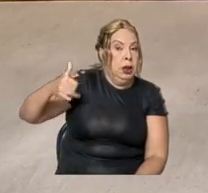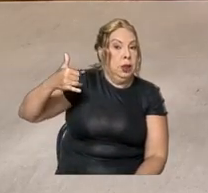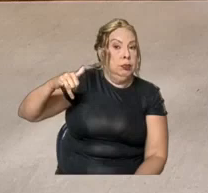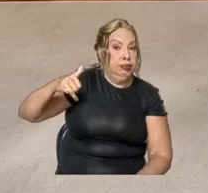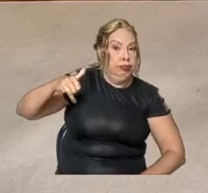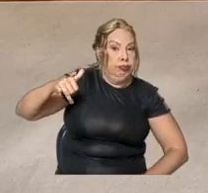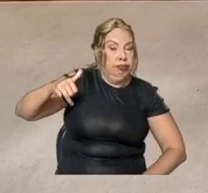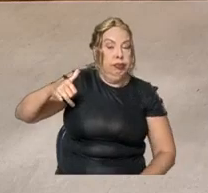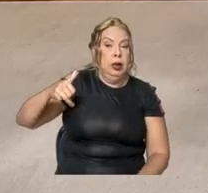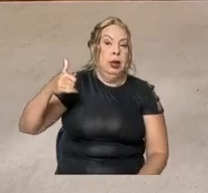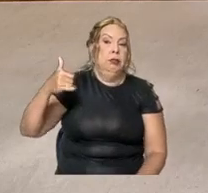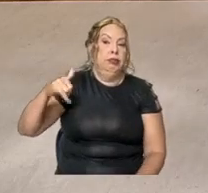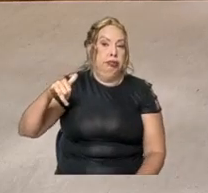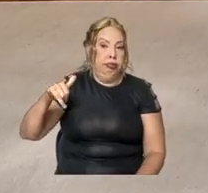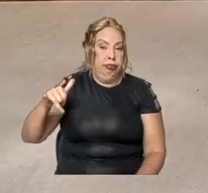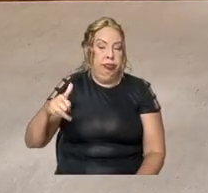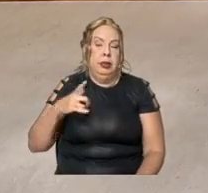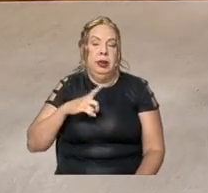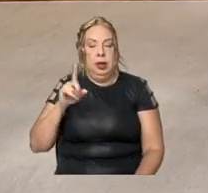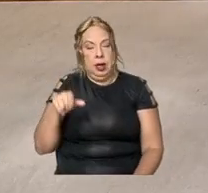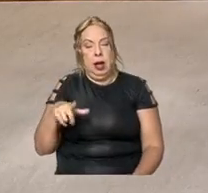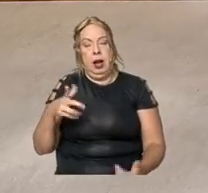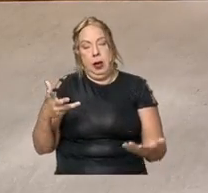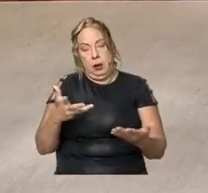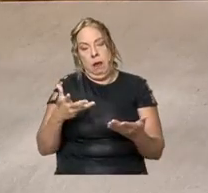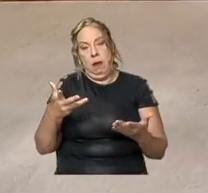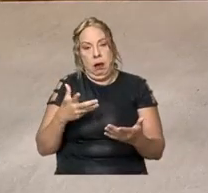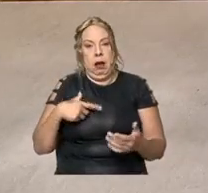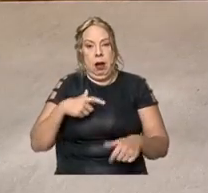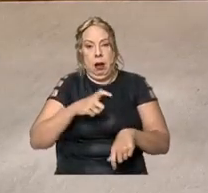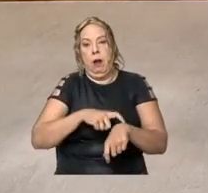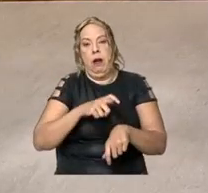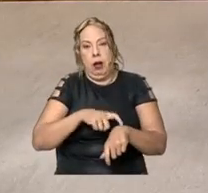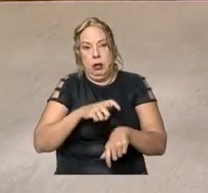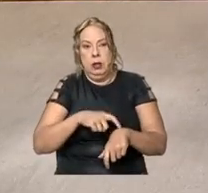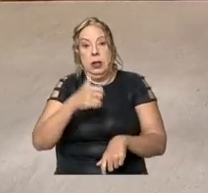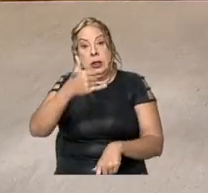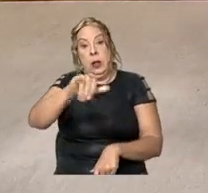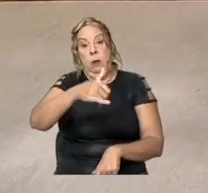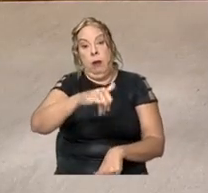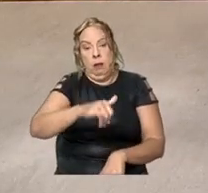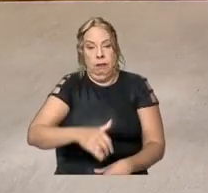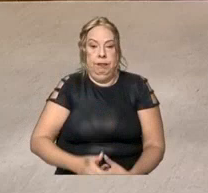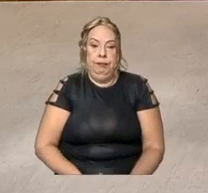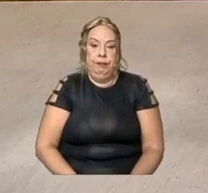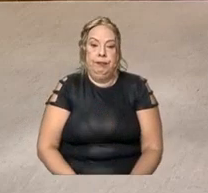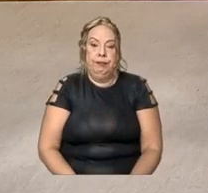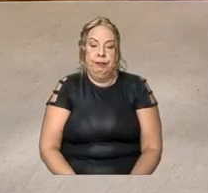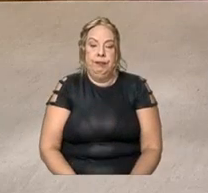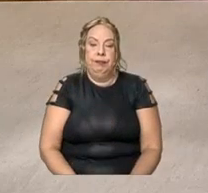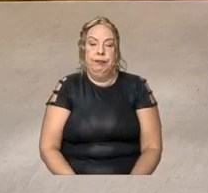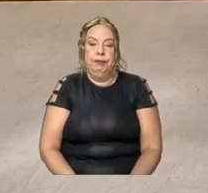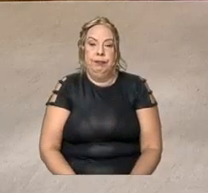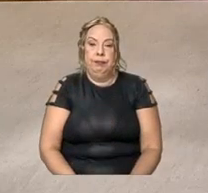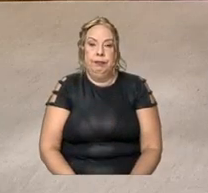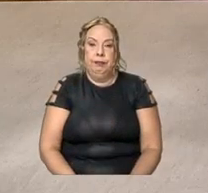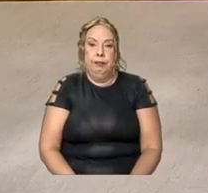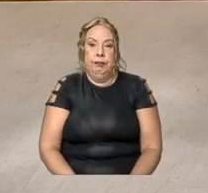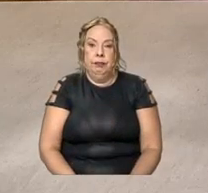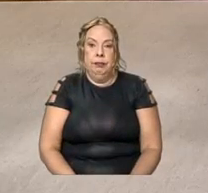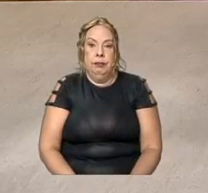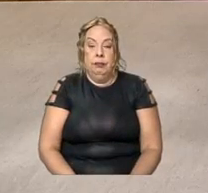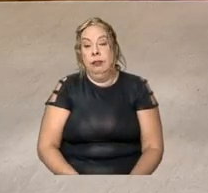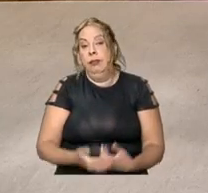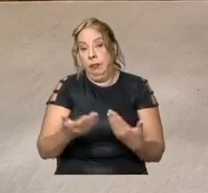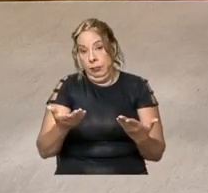mas a criançada gosta de brincar verdade, também. Tem muitas brincadeiras, né, nesse aparelho. E aí você vai poder também, né?